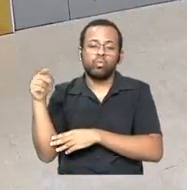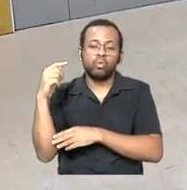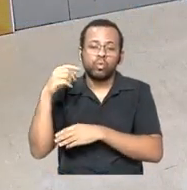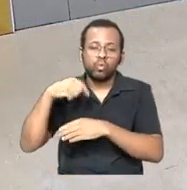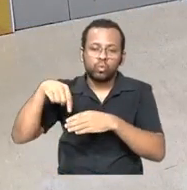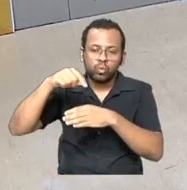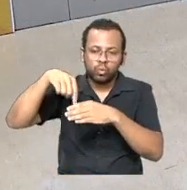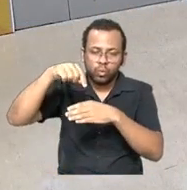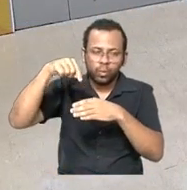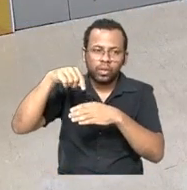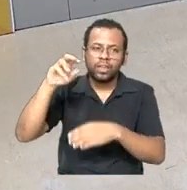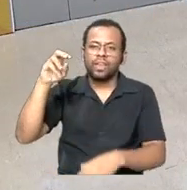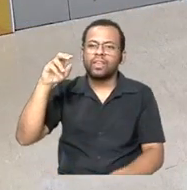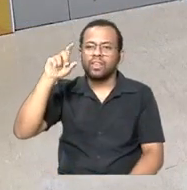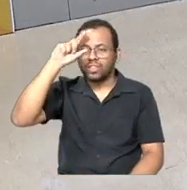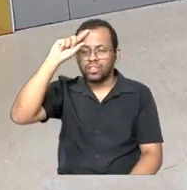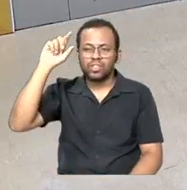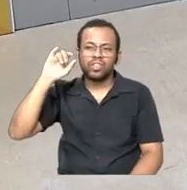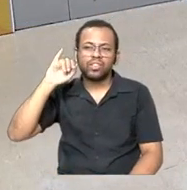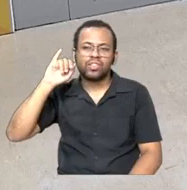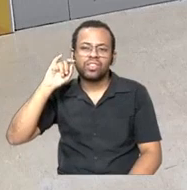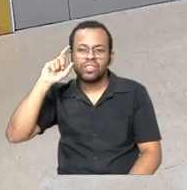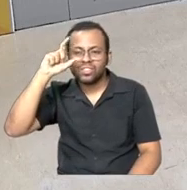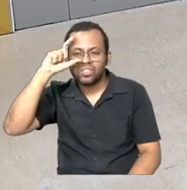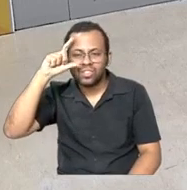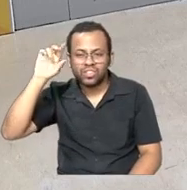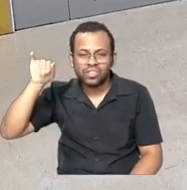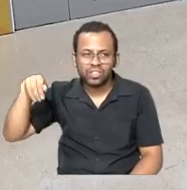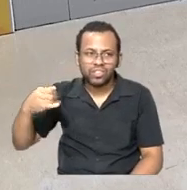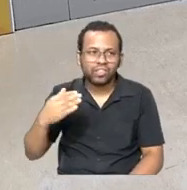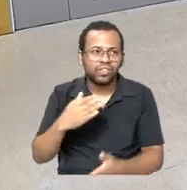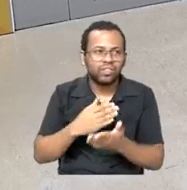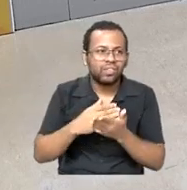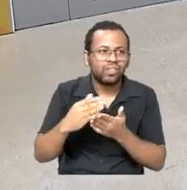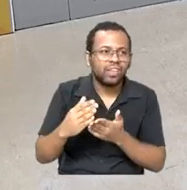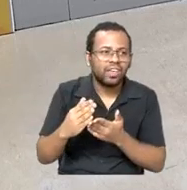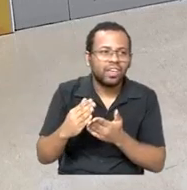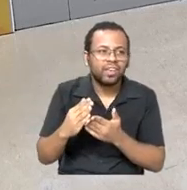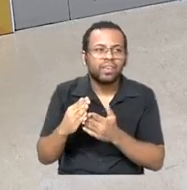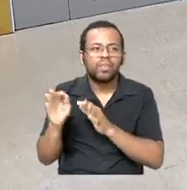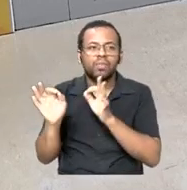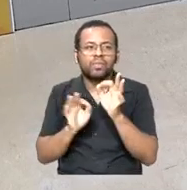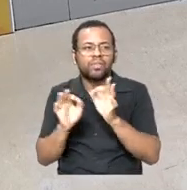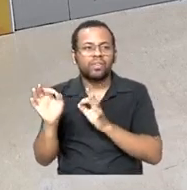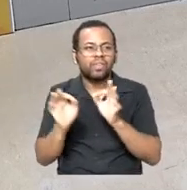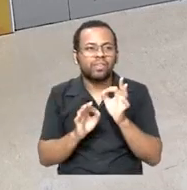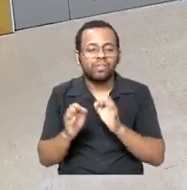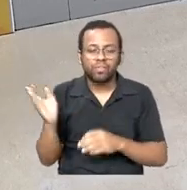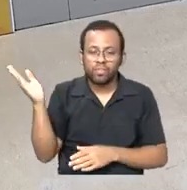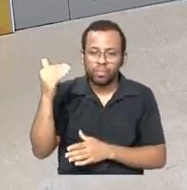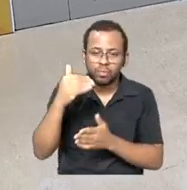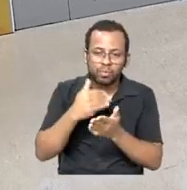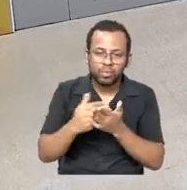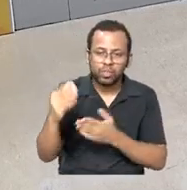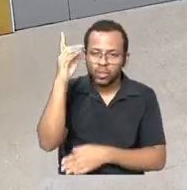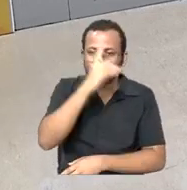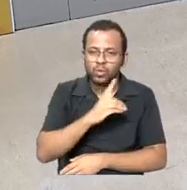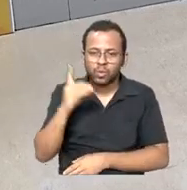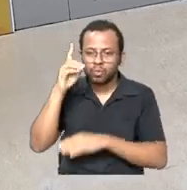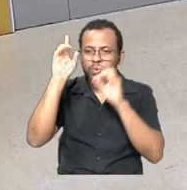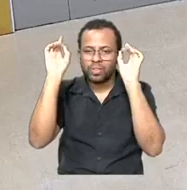narração é dela já que Cruz no apoio teremos a nossa querida Rose santia e eu tô aqui na conferência vamos começar o domingão